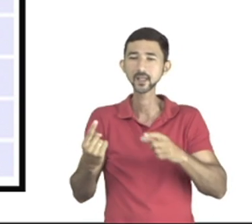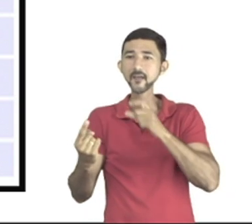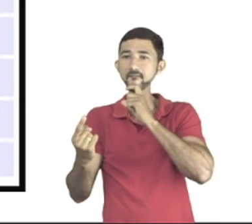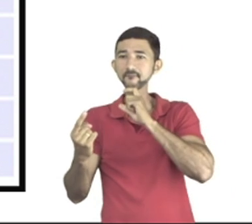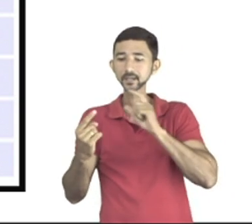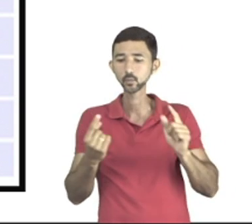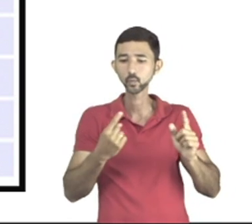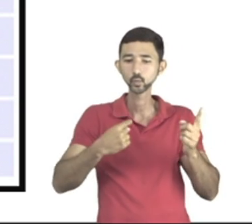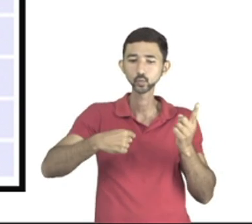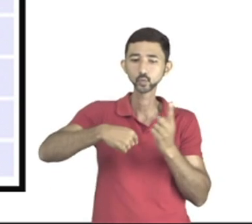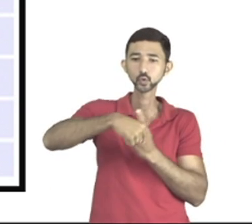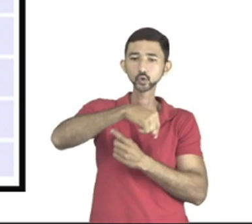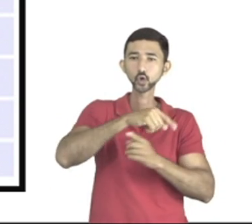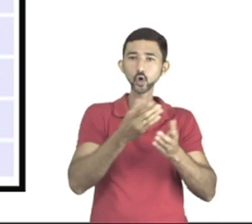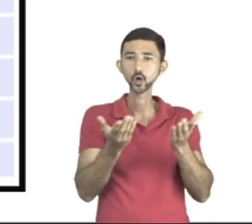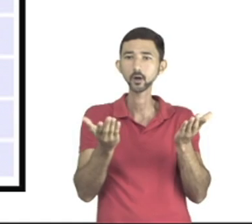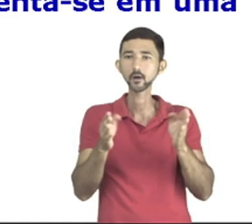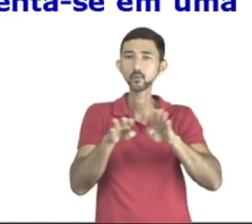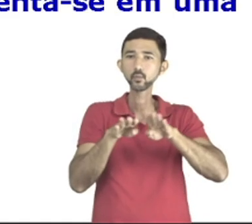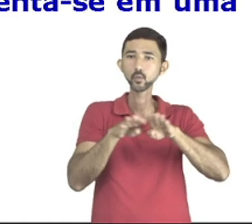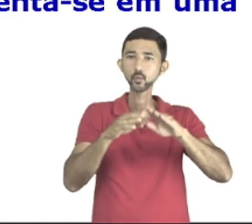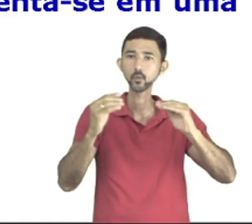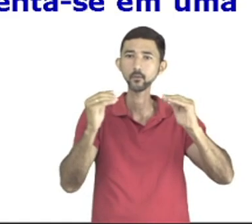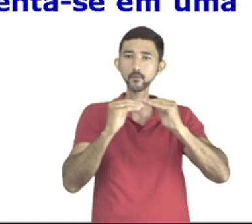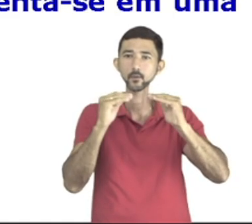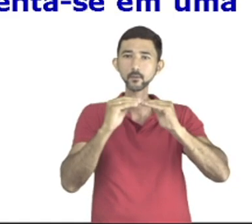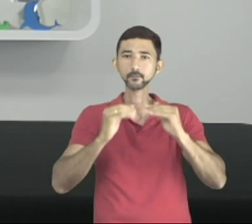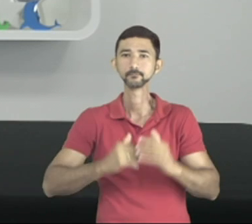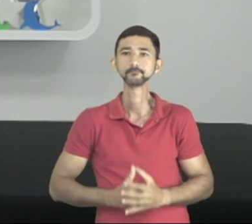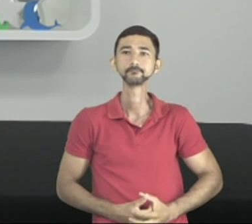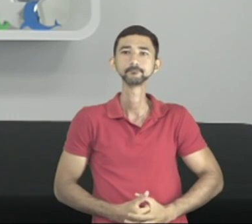equilíbrio termodinâmico. Olha aí para mim, ó.